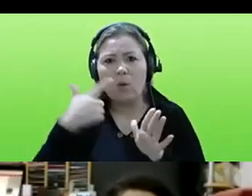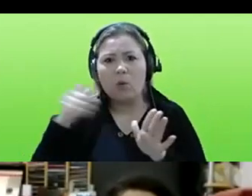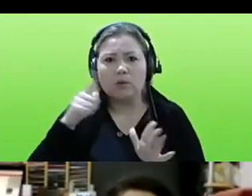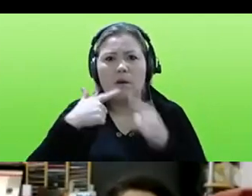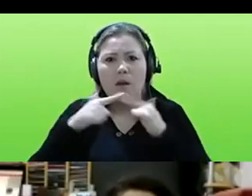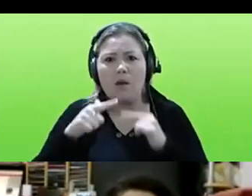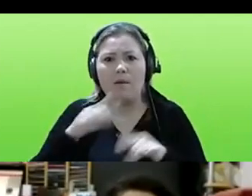Sempre é bem-vindo.